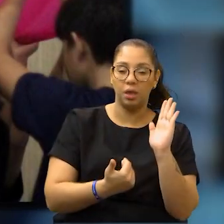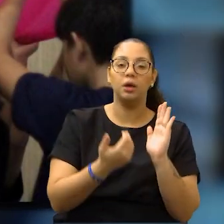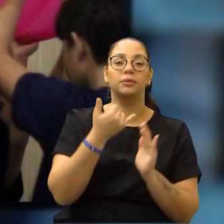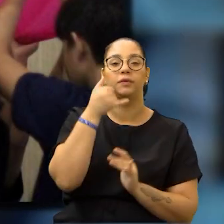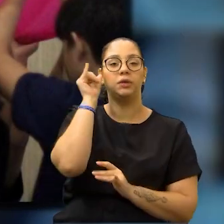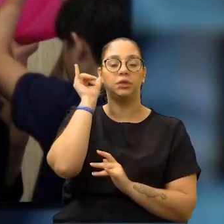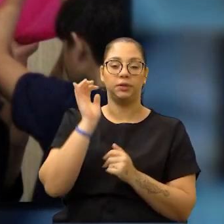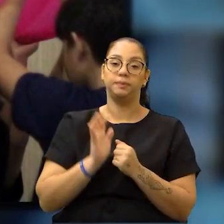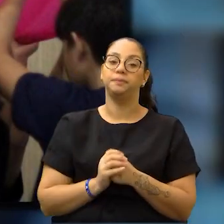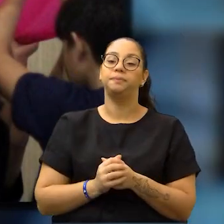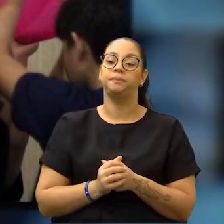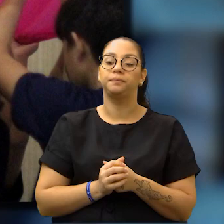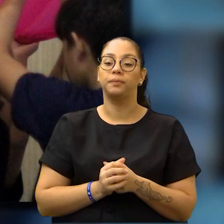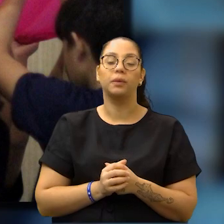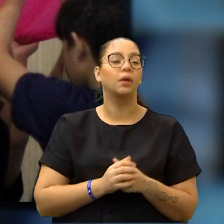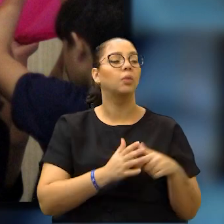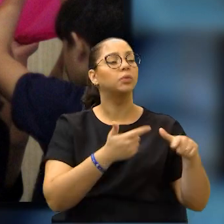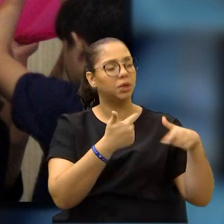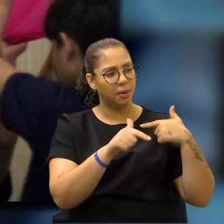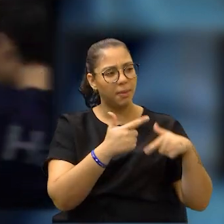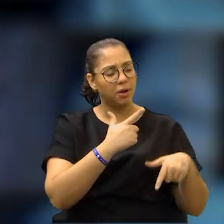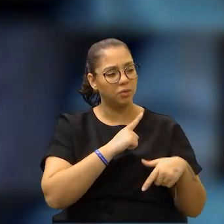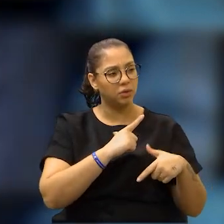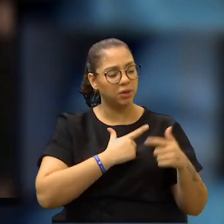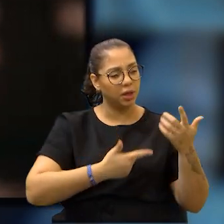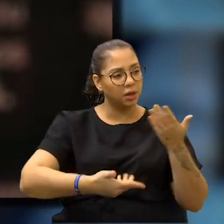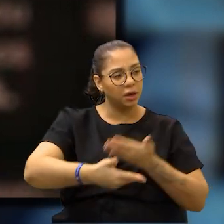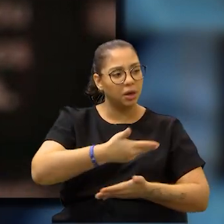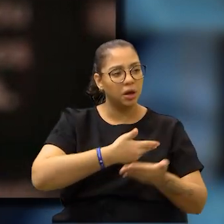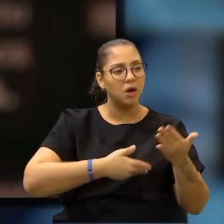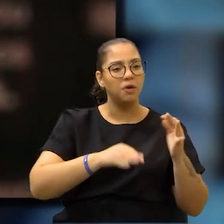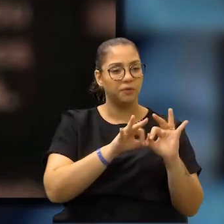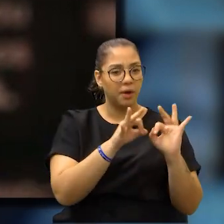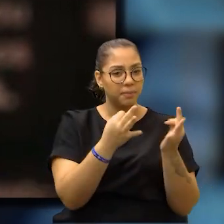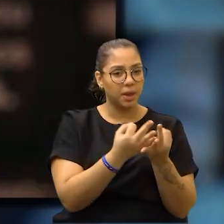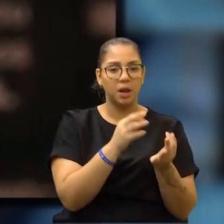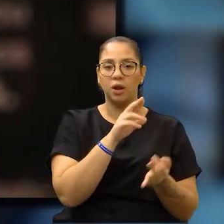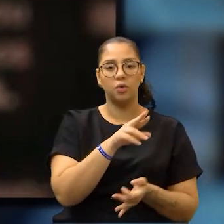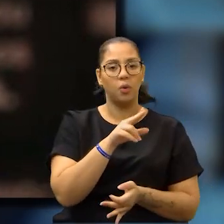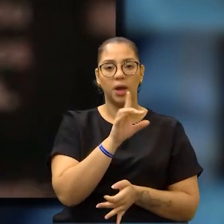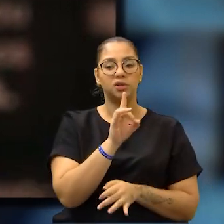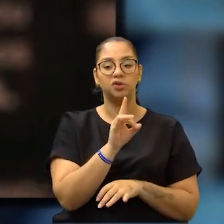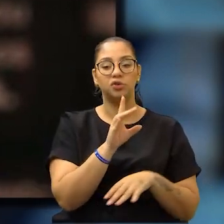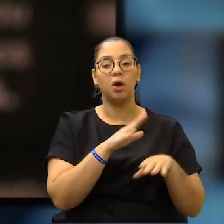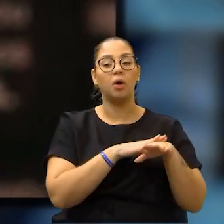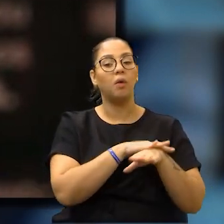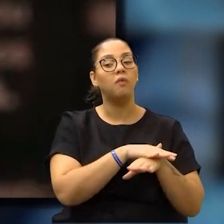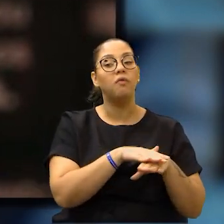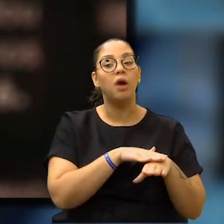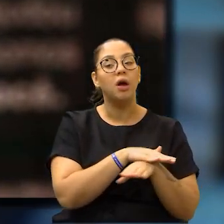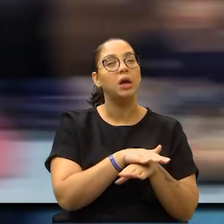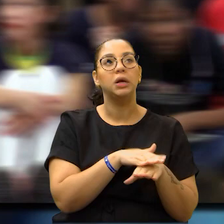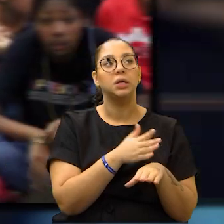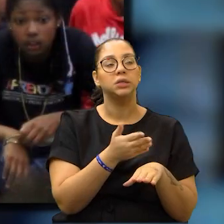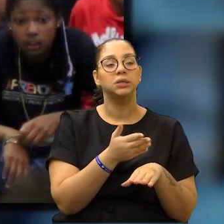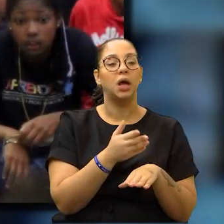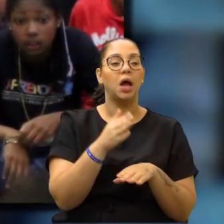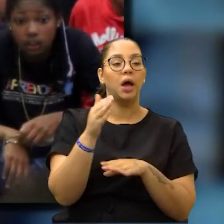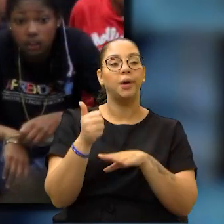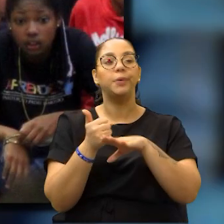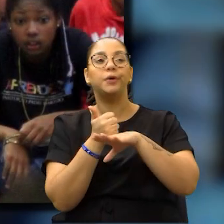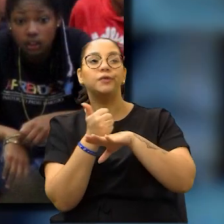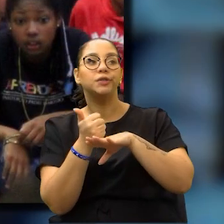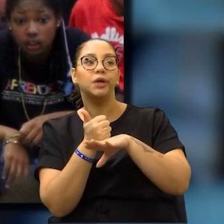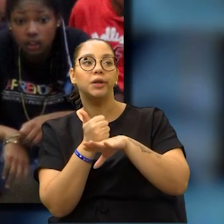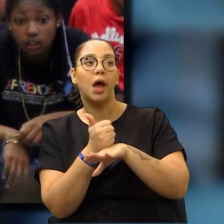de direitos. E esse trabalho envolve a família também. Nesse momento não é só uma